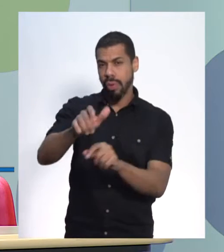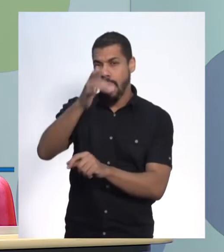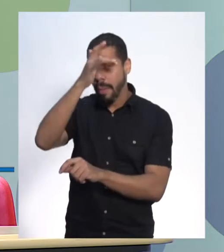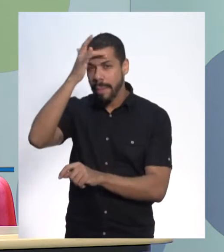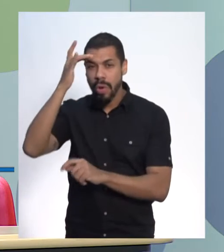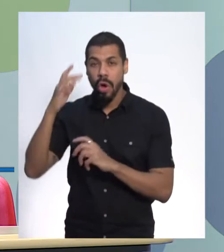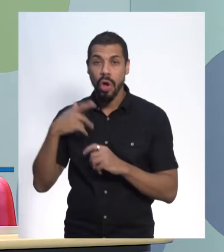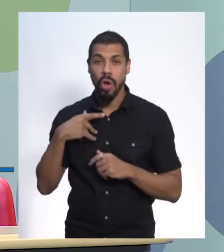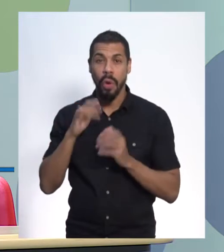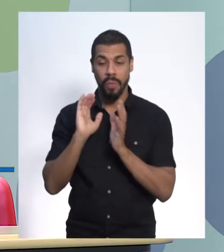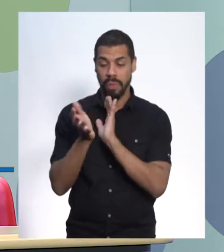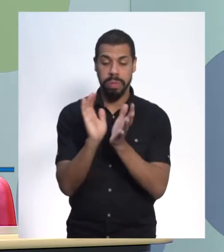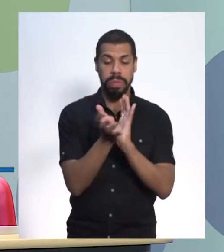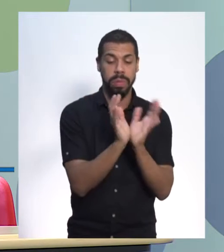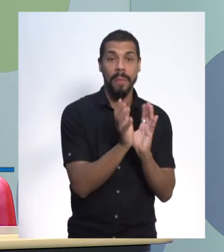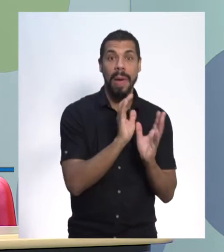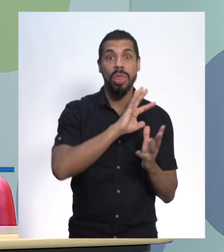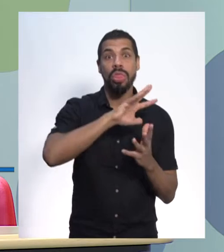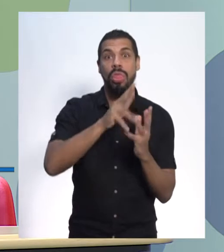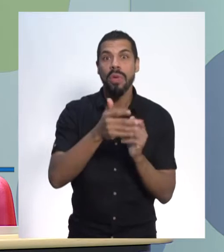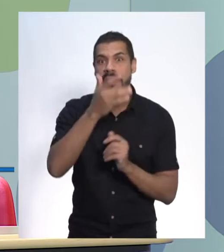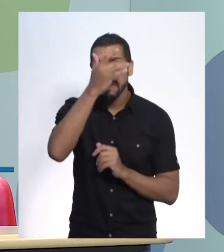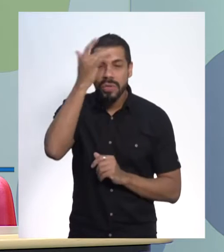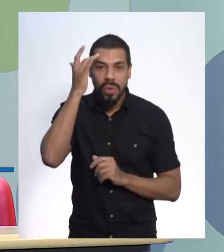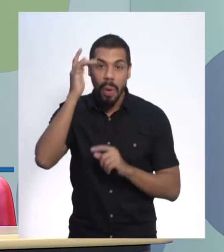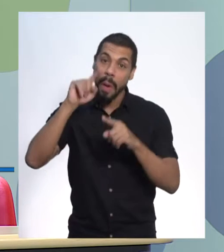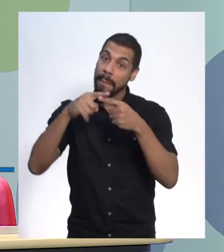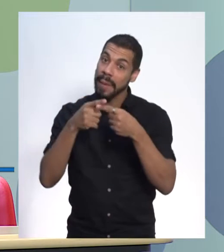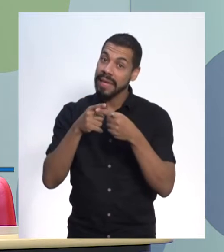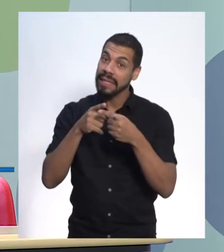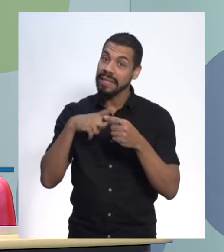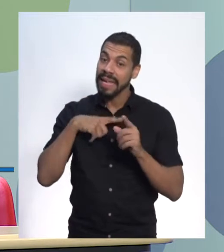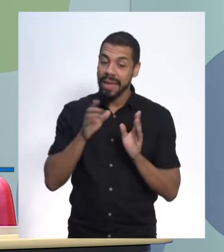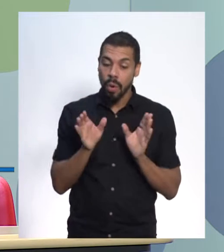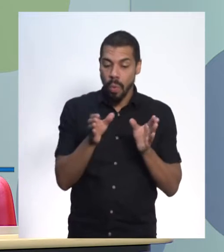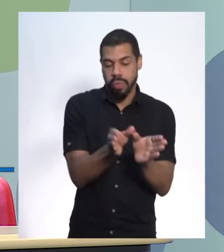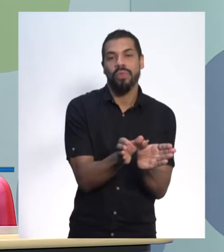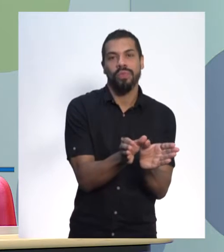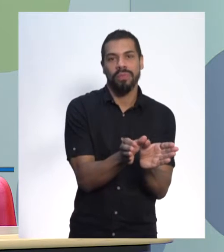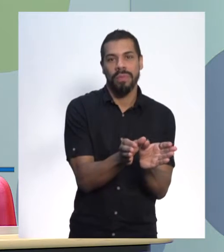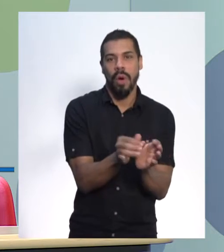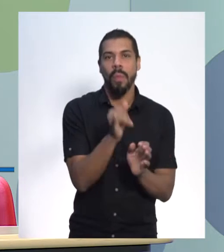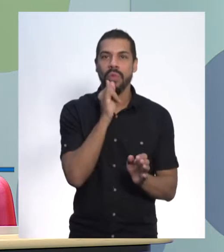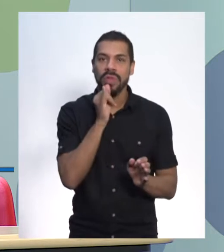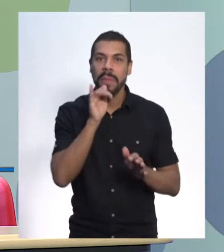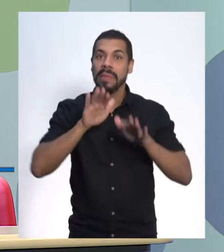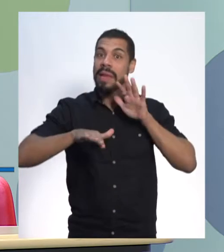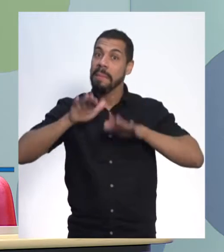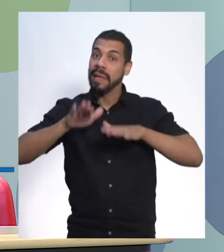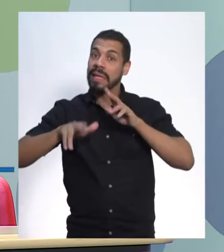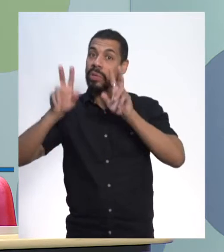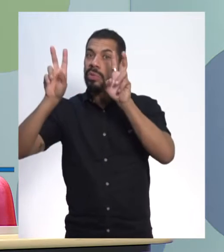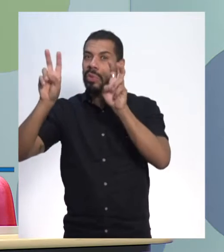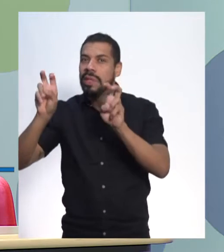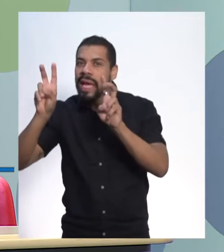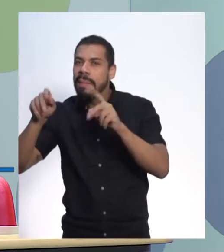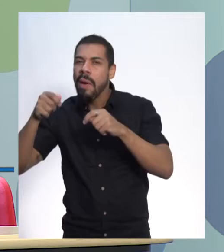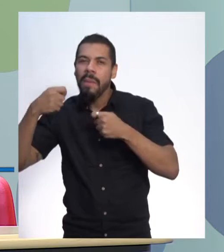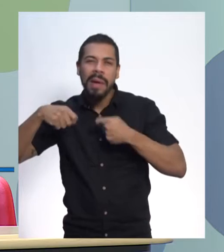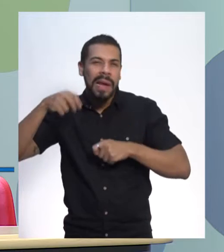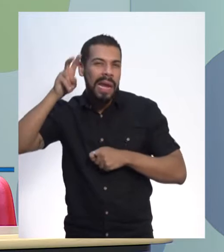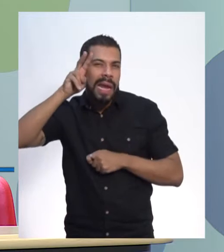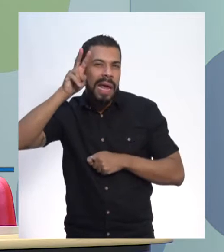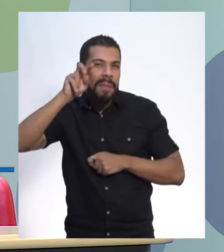falo para todo mundo, mas existe um auditório que é particular. Dependendo do tema que eu vou tocar, dependendo do assunto que eu vou tocar, eu tenho que lembrar que